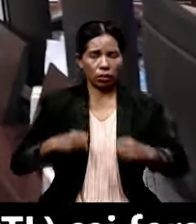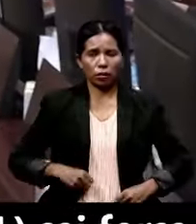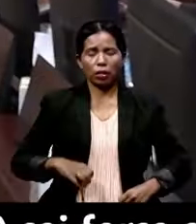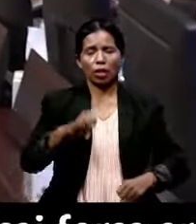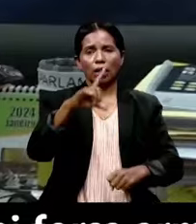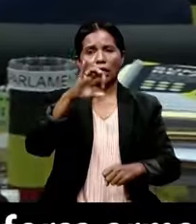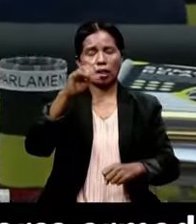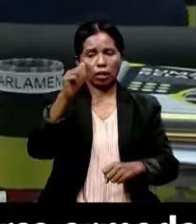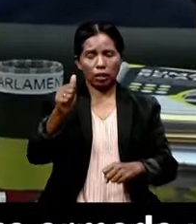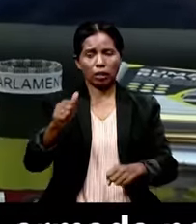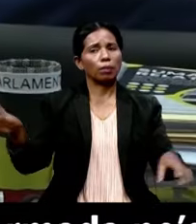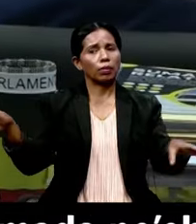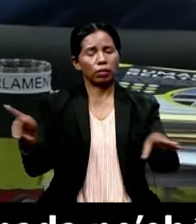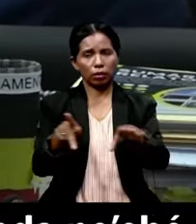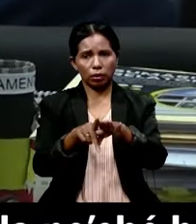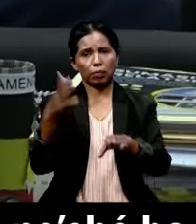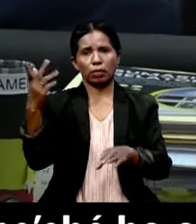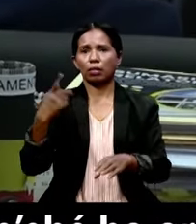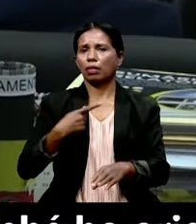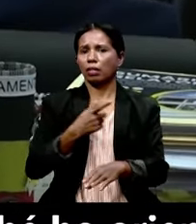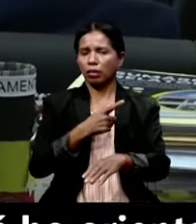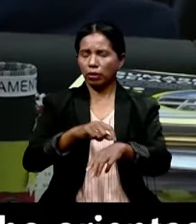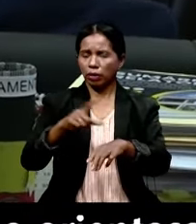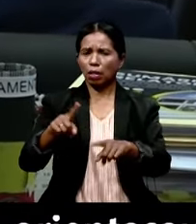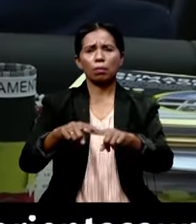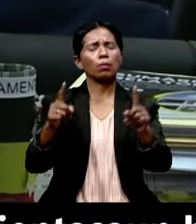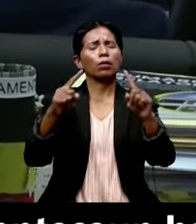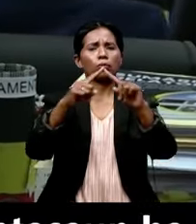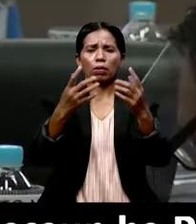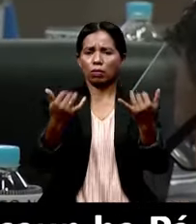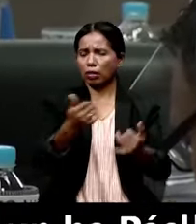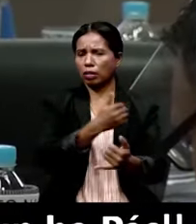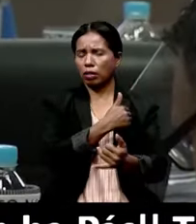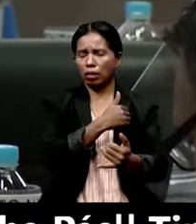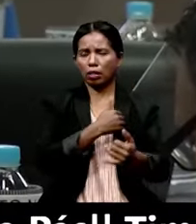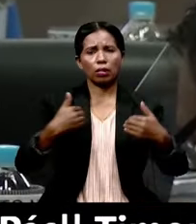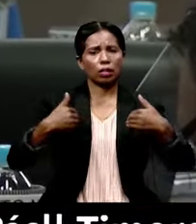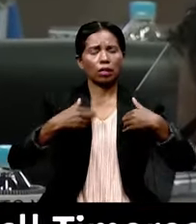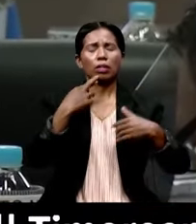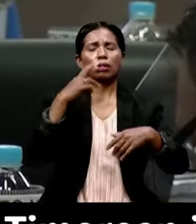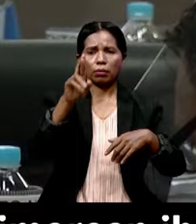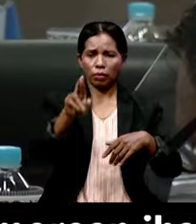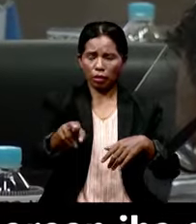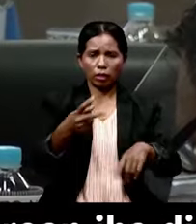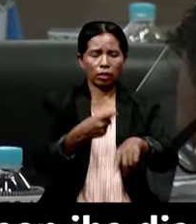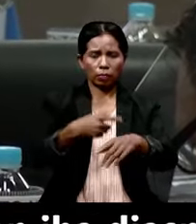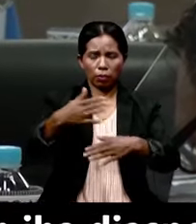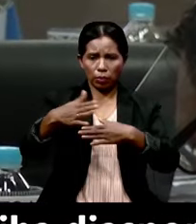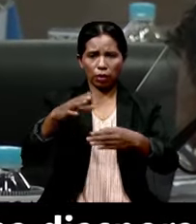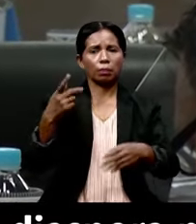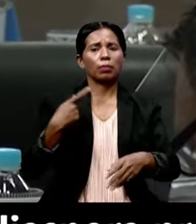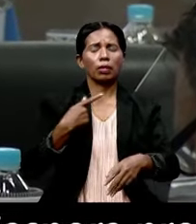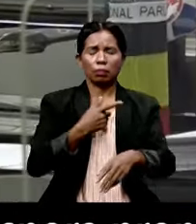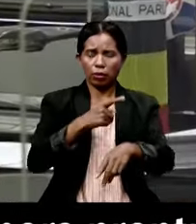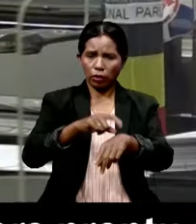Reis da Amaral, marca presença e o Parlamento Nacional, mas bem que hoje em Lourdes se dá a resposta, não é tempo para o Parlamento Nacional, se